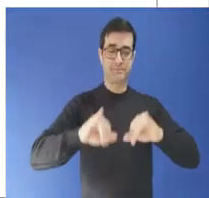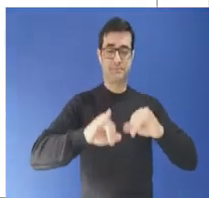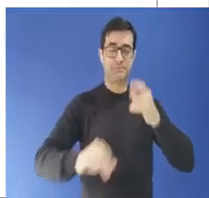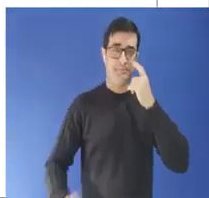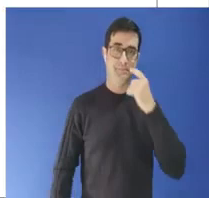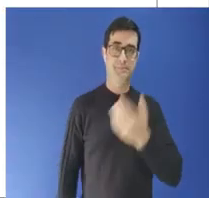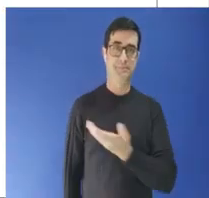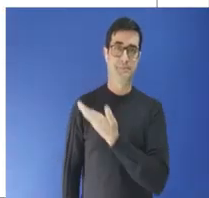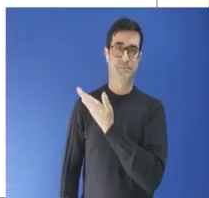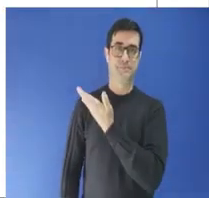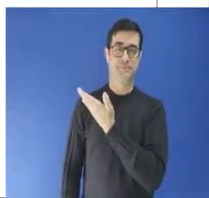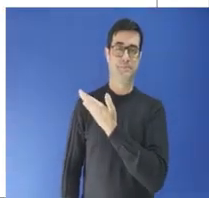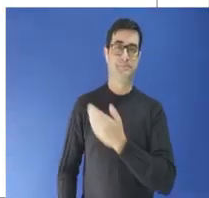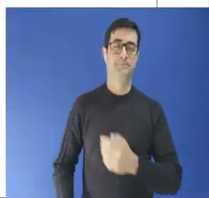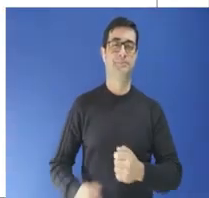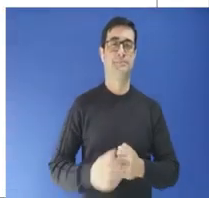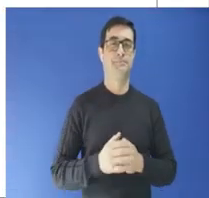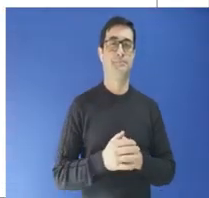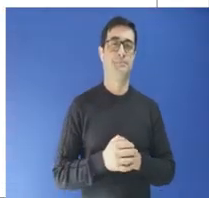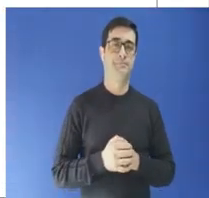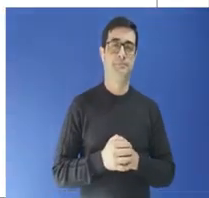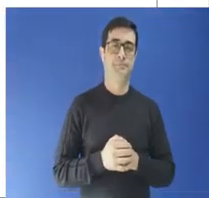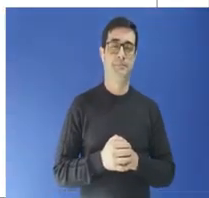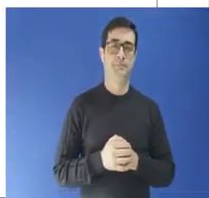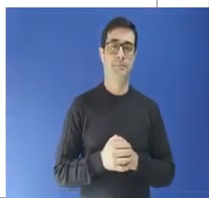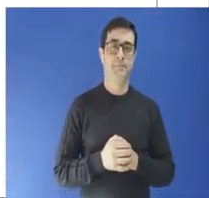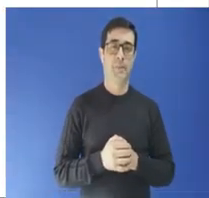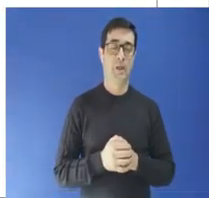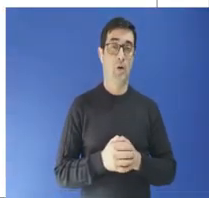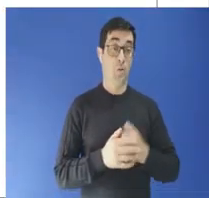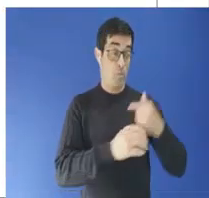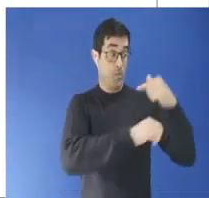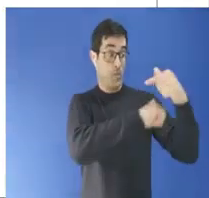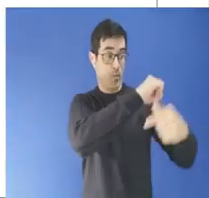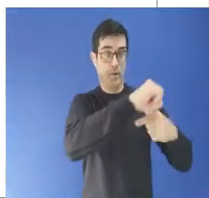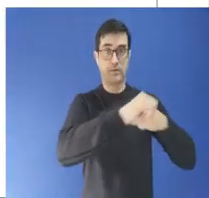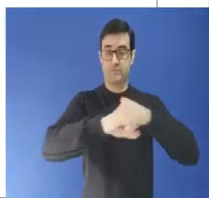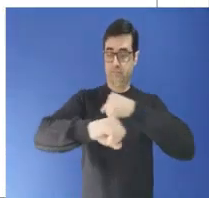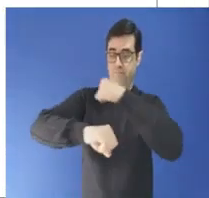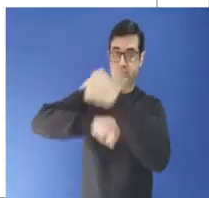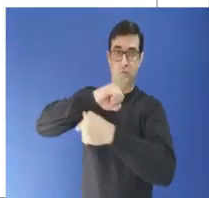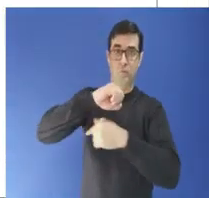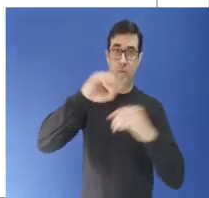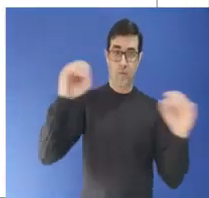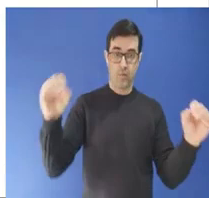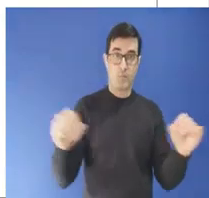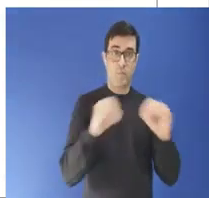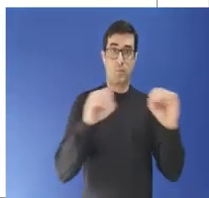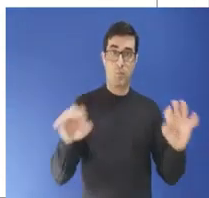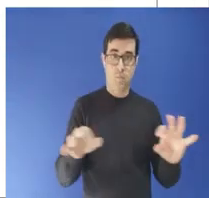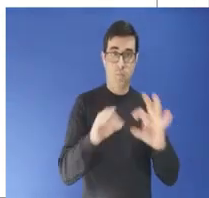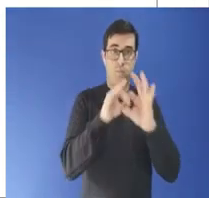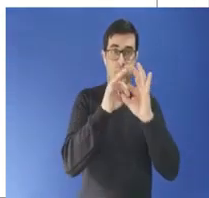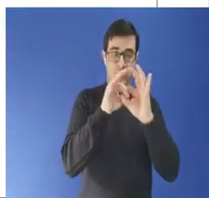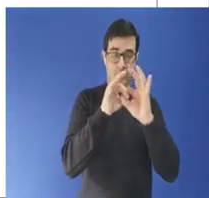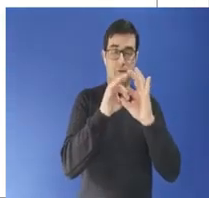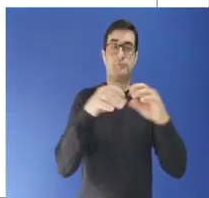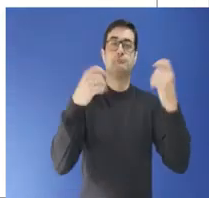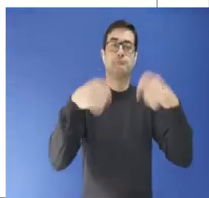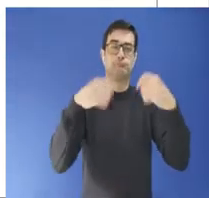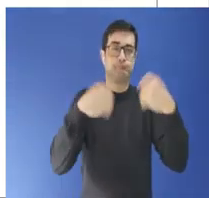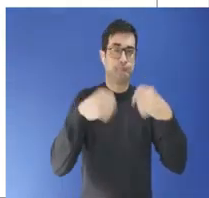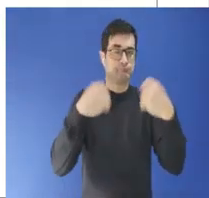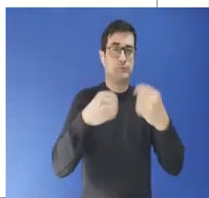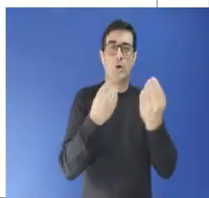estejam ligados, né, é necessário que isso faça com que a energia do sistema seja reduzida,